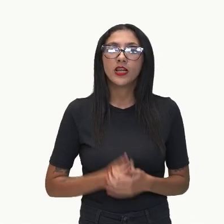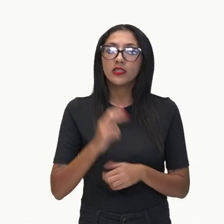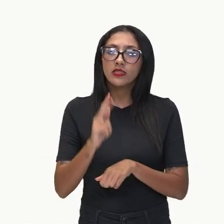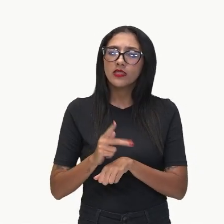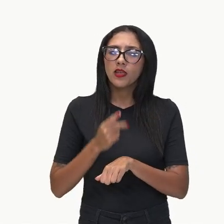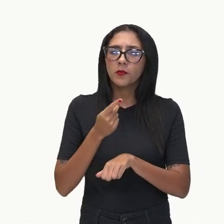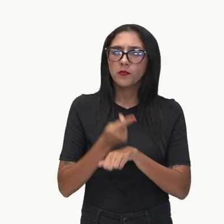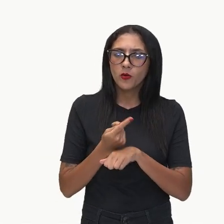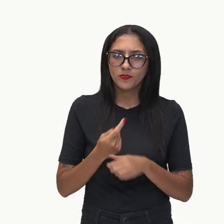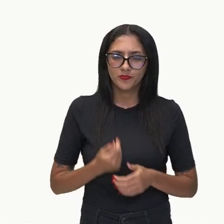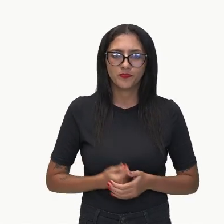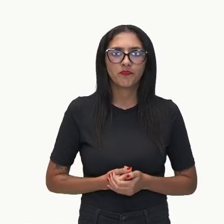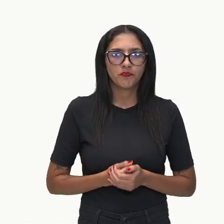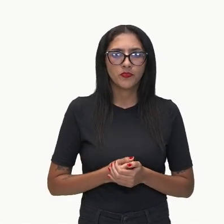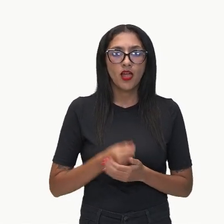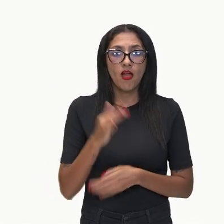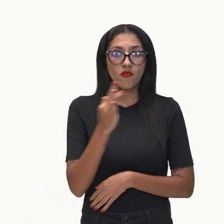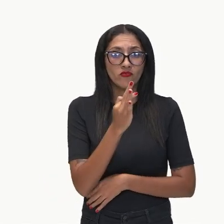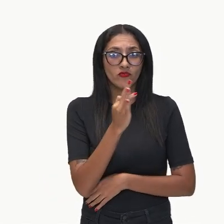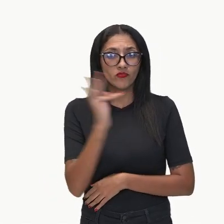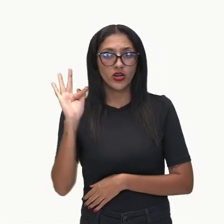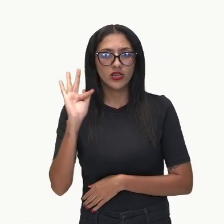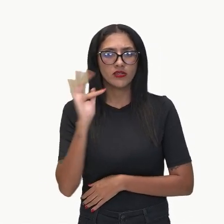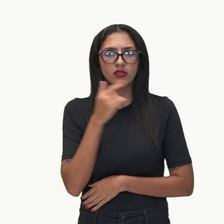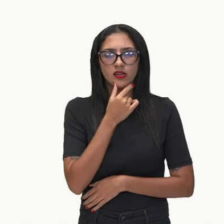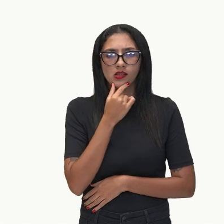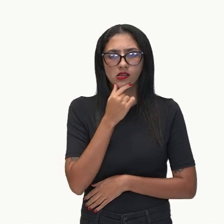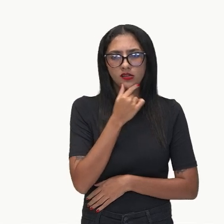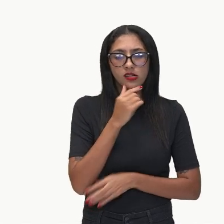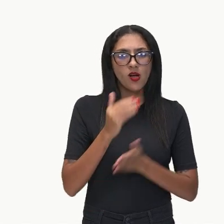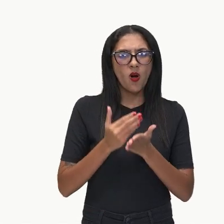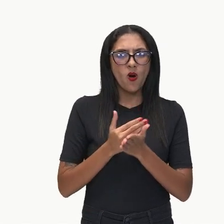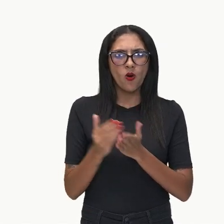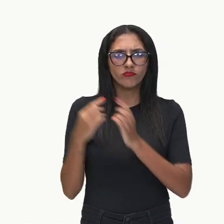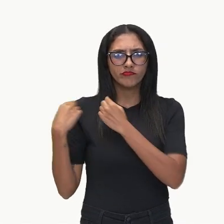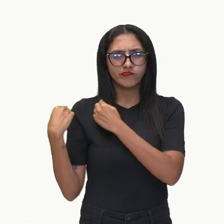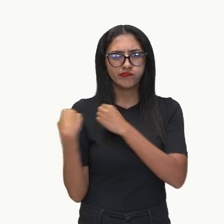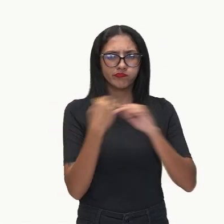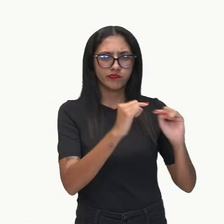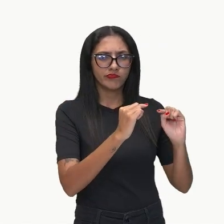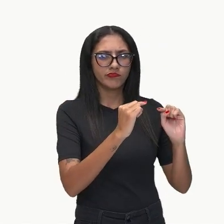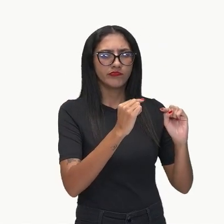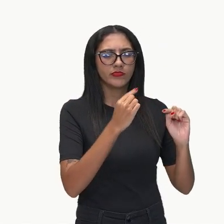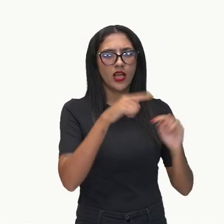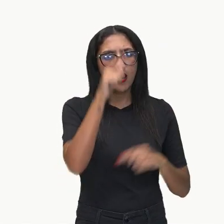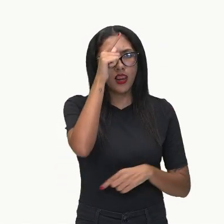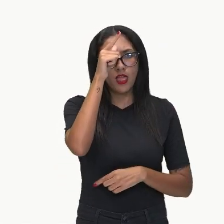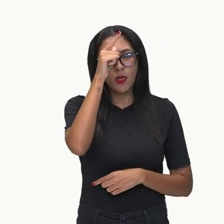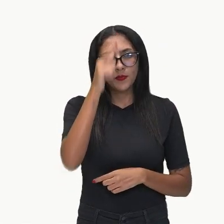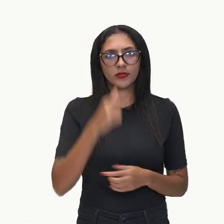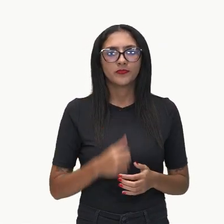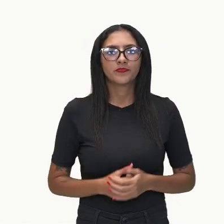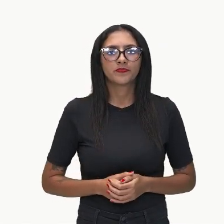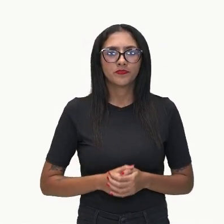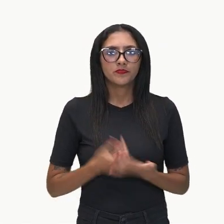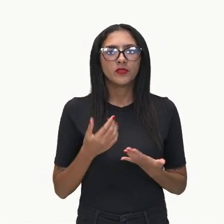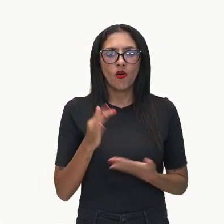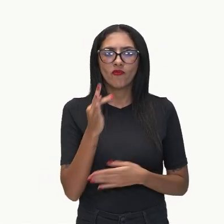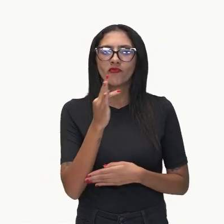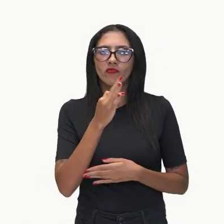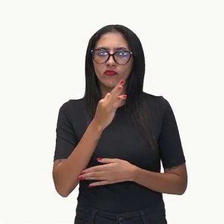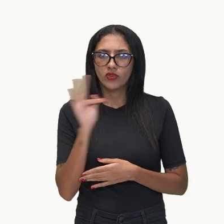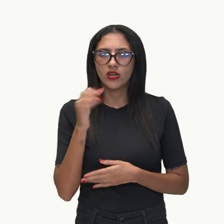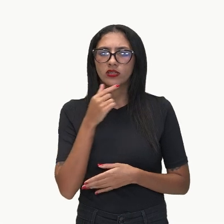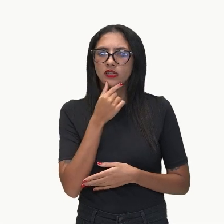daí, a França e o Reino Unido declararam guerra à Alemanha. Então, França e Reino Unido também